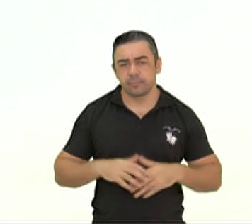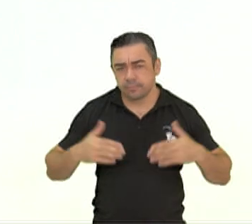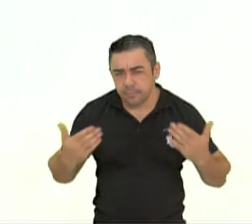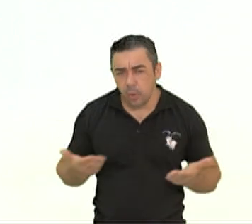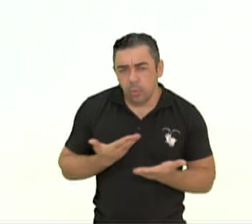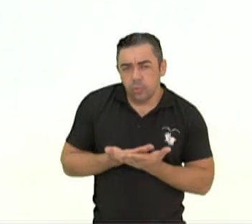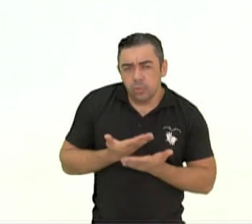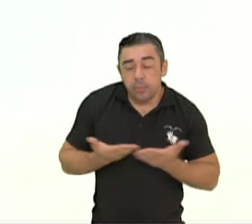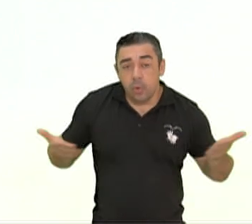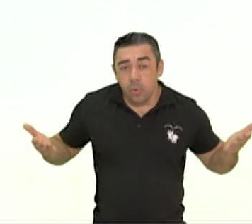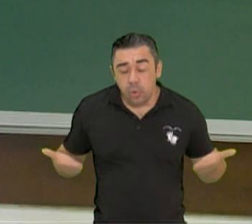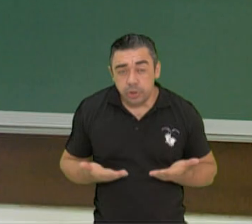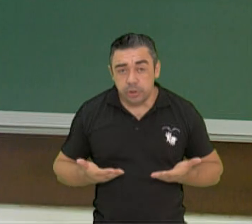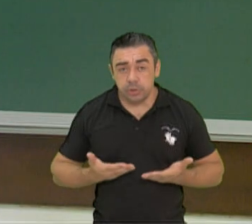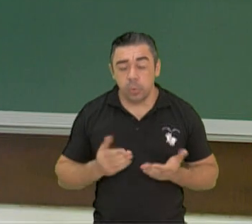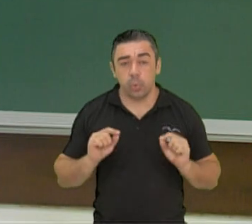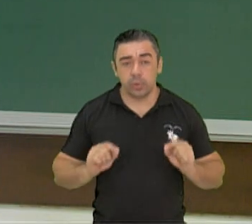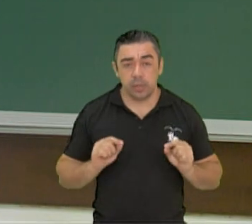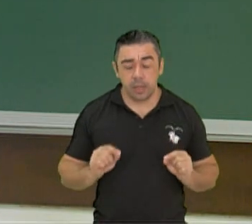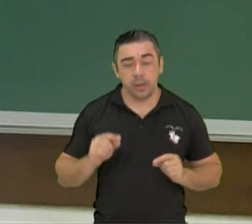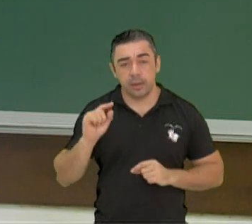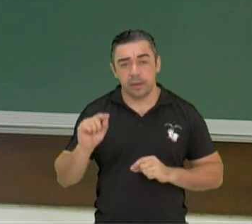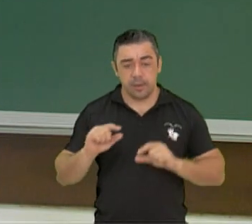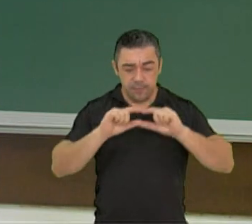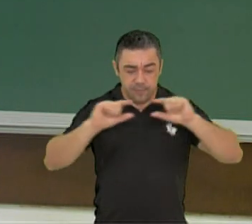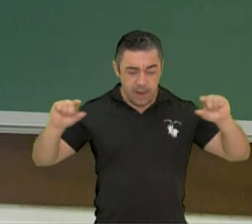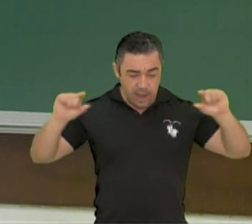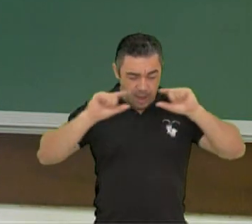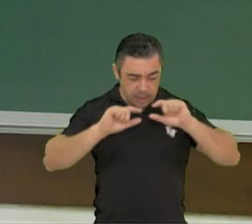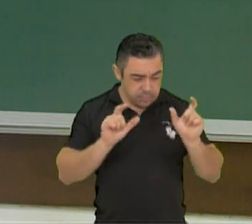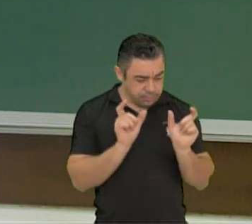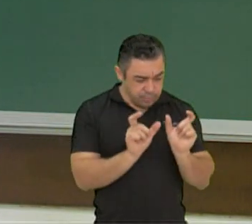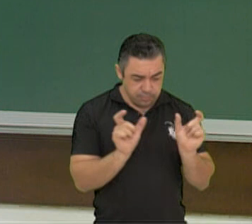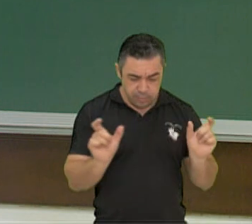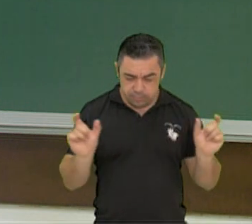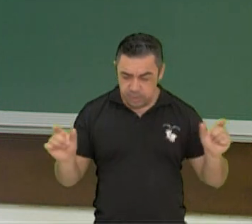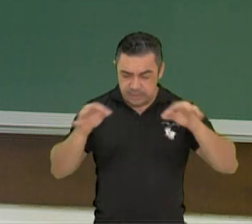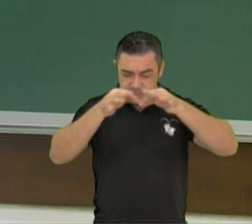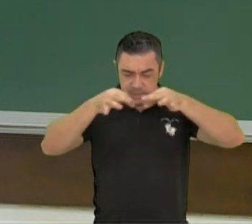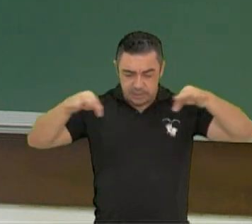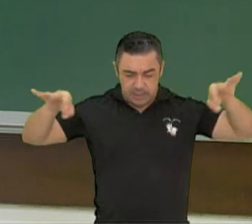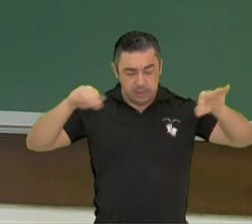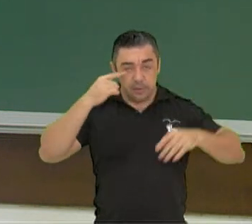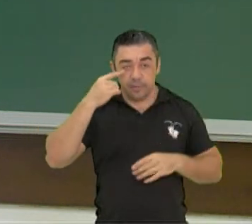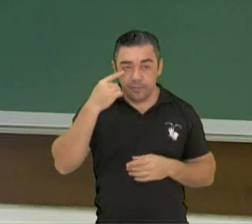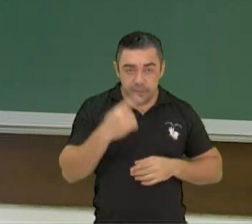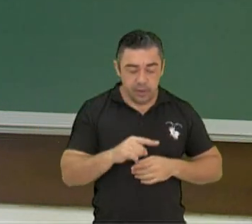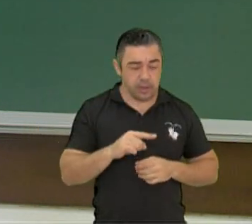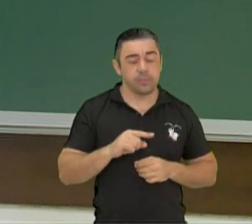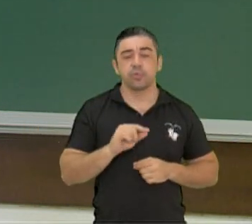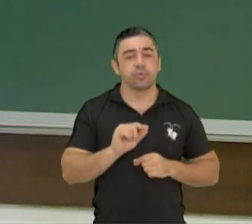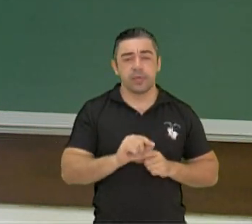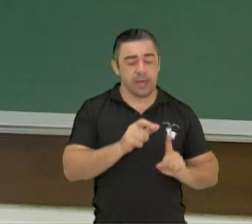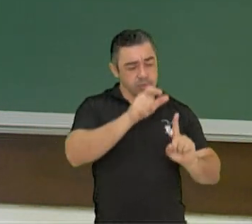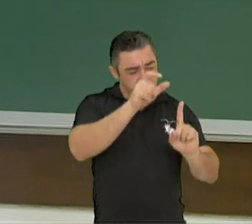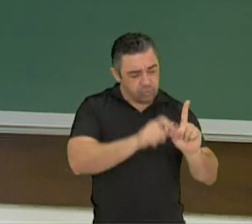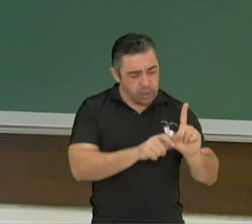Pessoal, o que estudamos hoje? Estudamos as partes da sintaxe ali, né? Verificamos